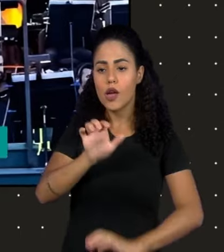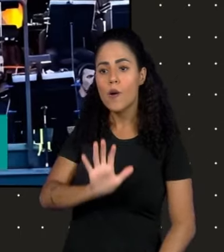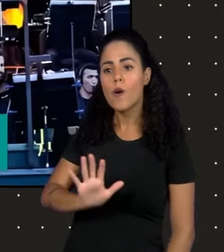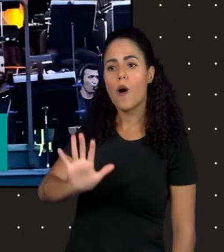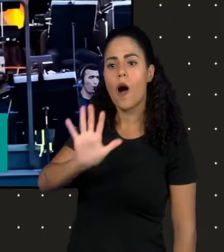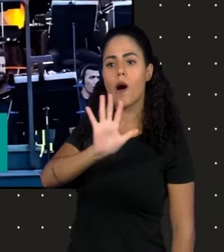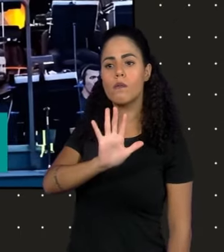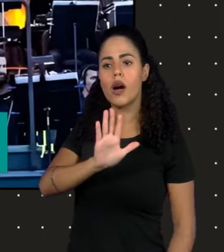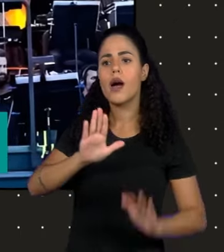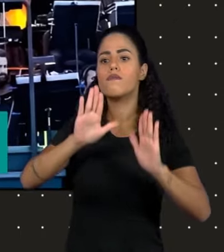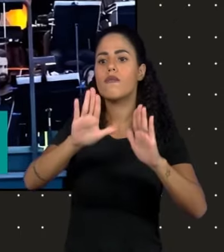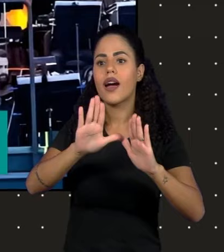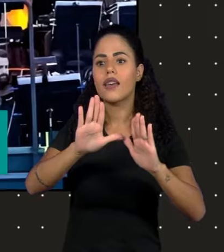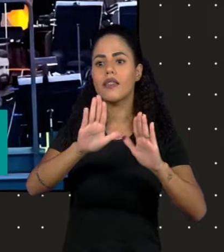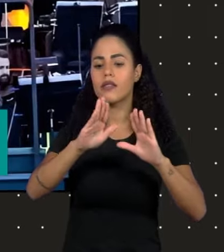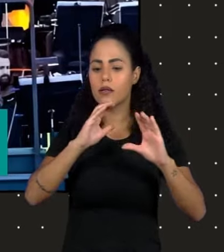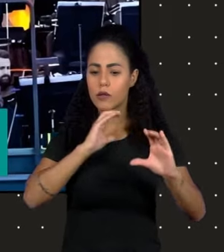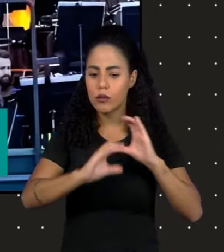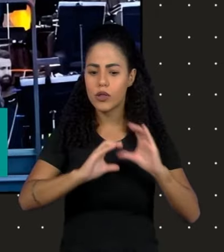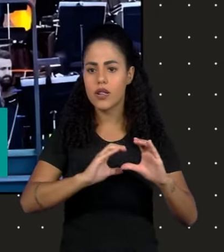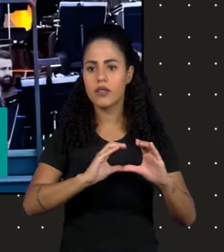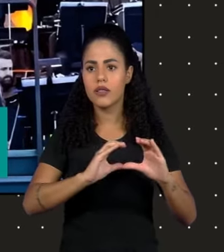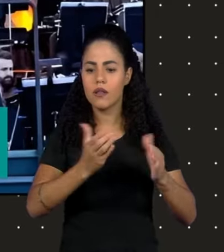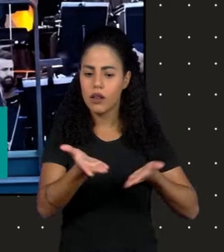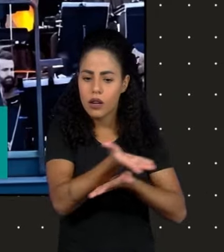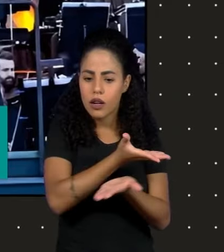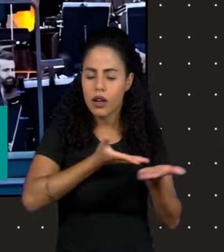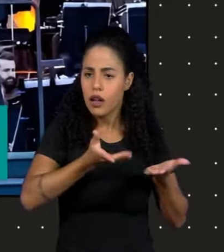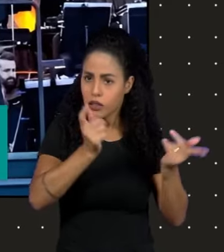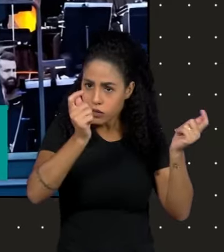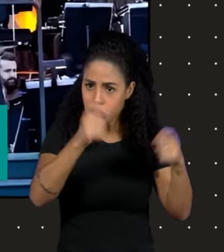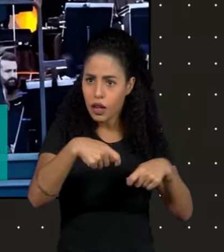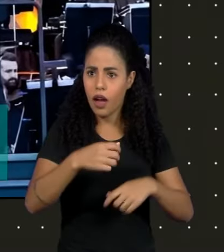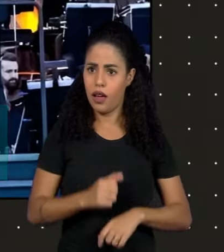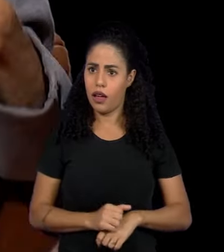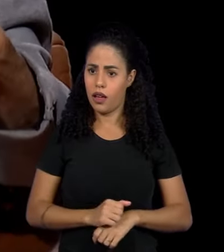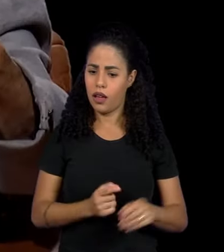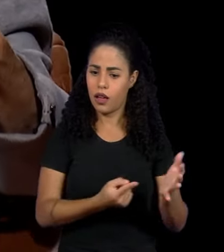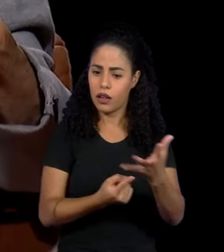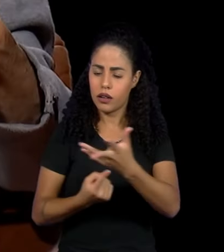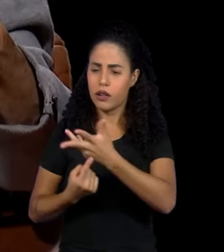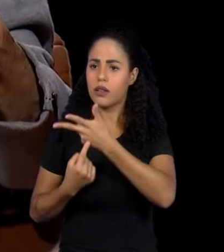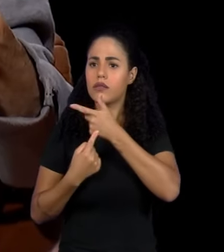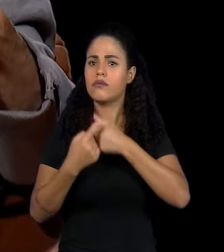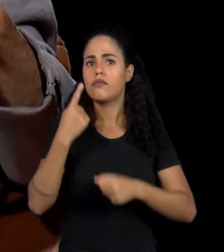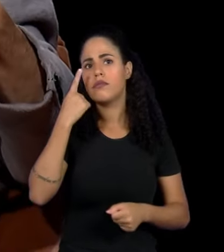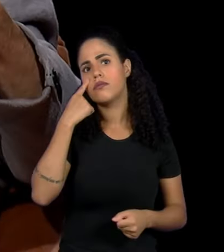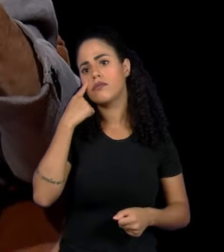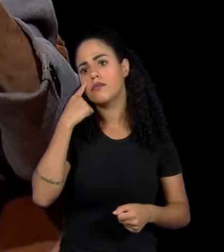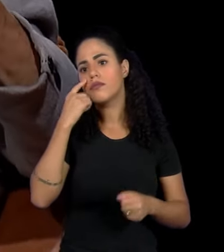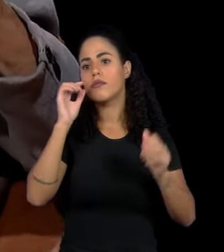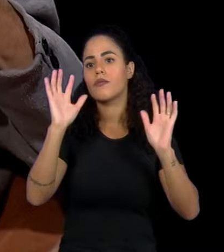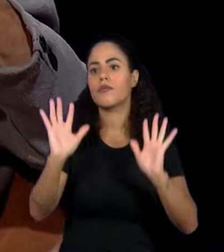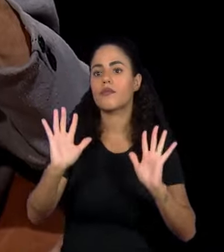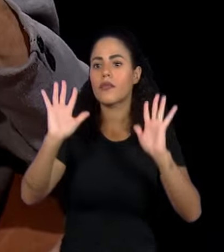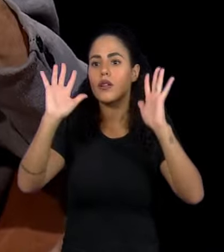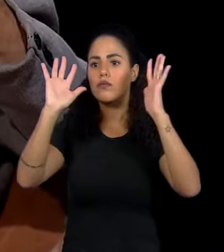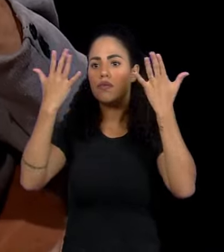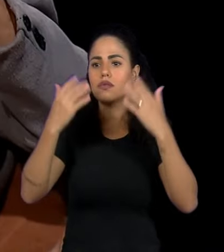comunicam. Sim. Porque fazem parte da mesma vertente artística. Então, quando você abre um festival com esse nome, você quase